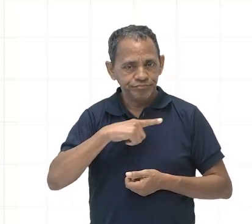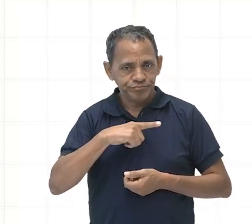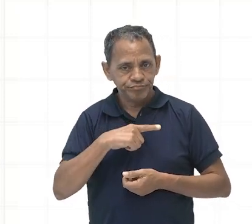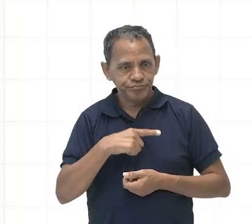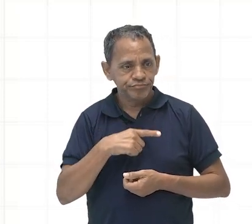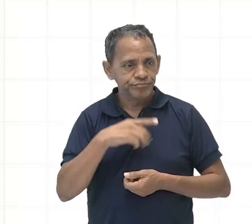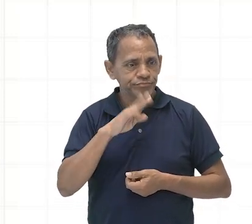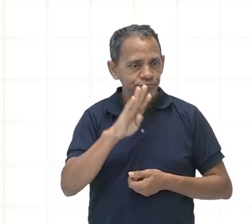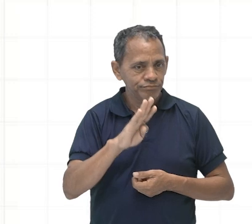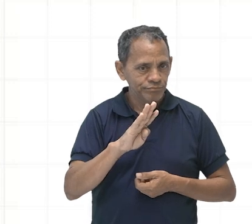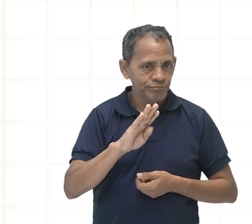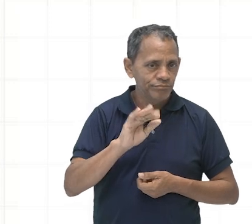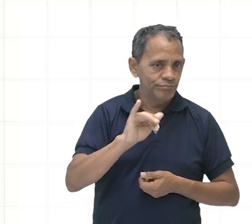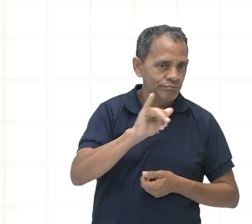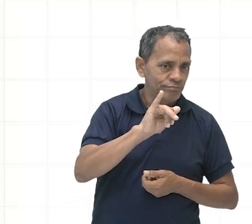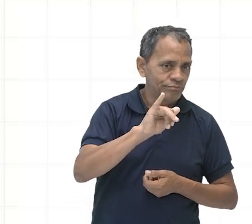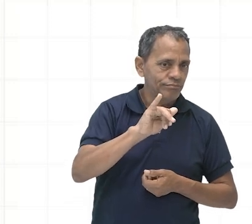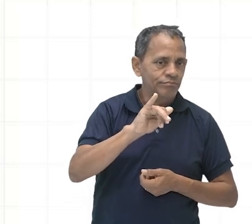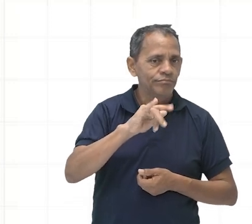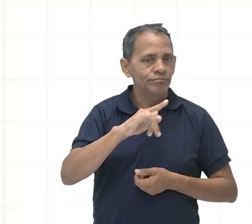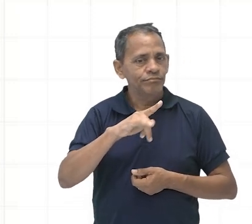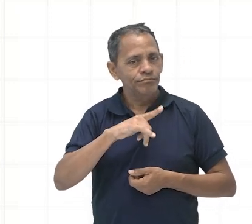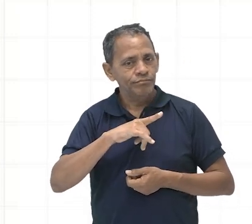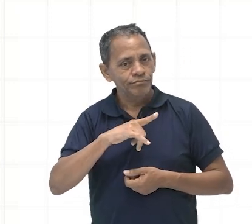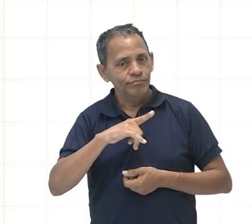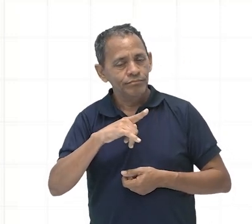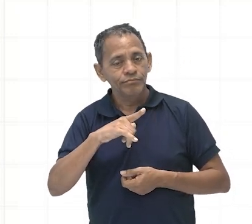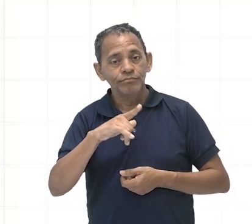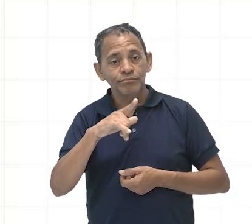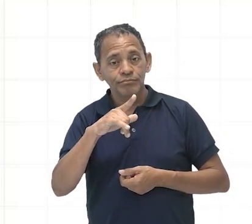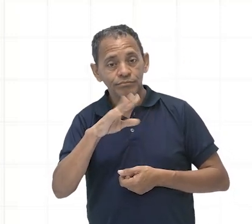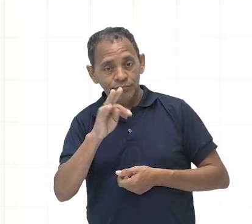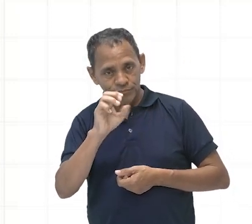bits. E depois eu vou aumentando